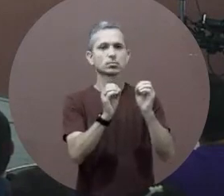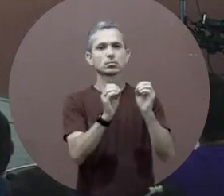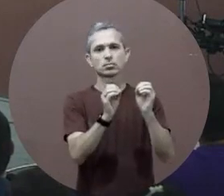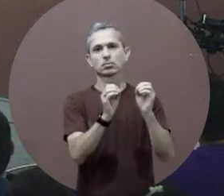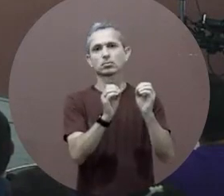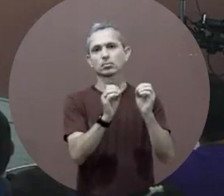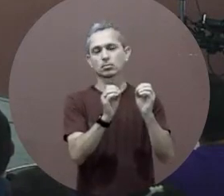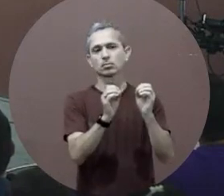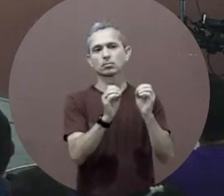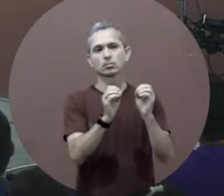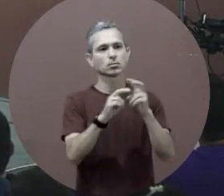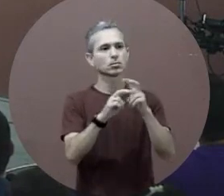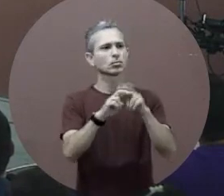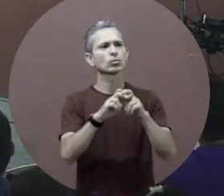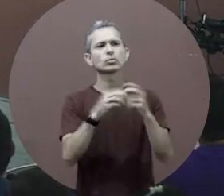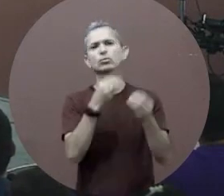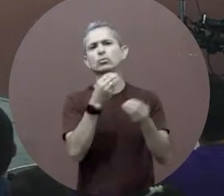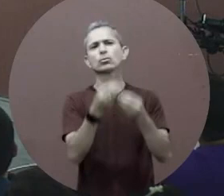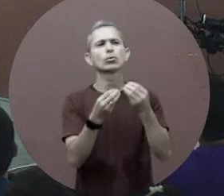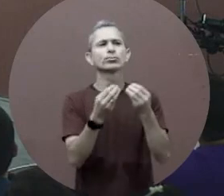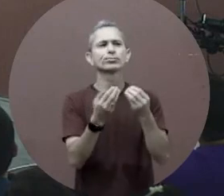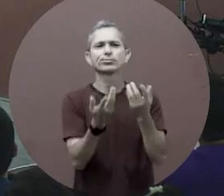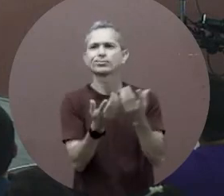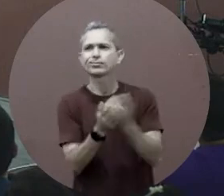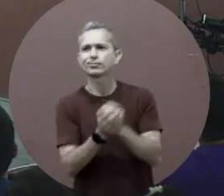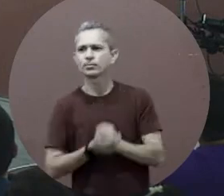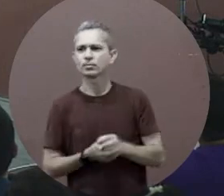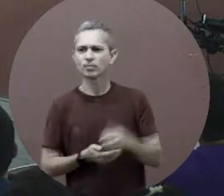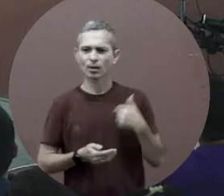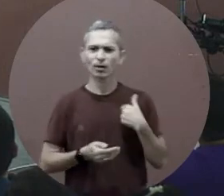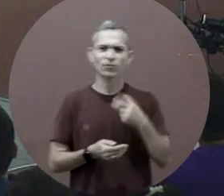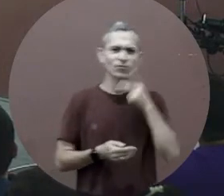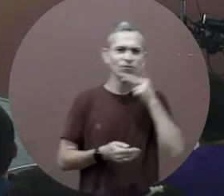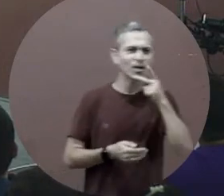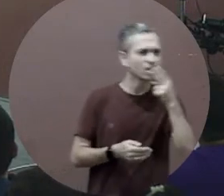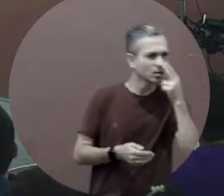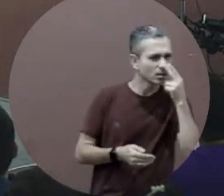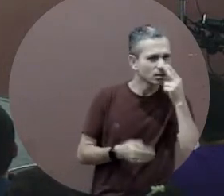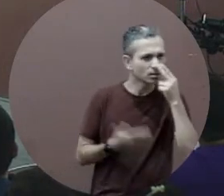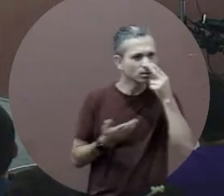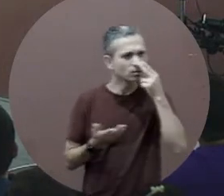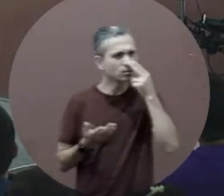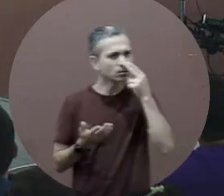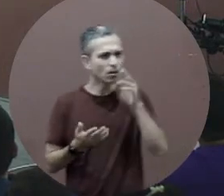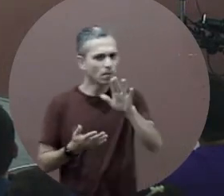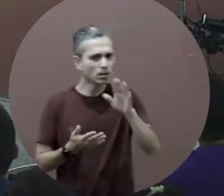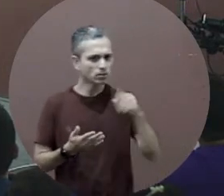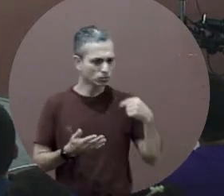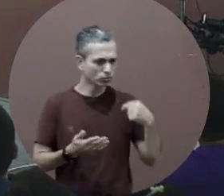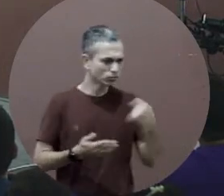é contraditório se dizer cristão e ser individualista.